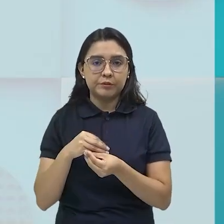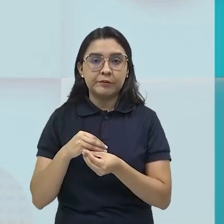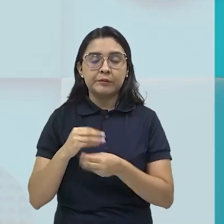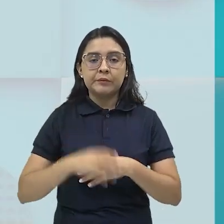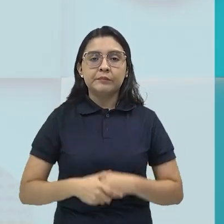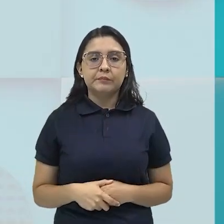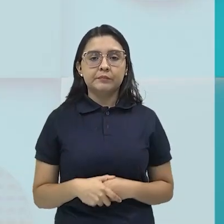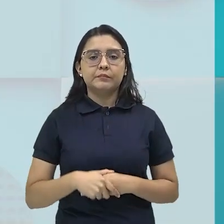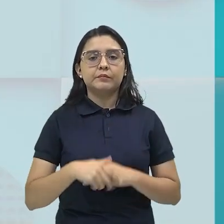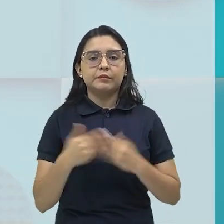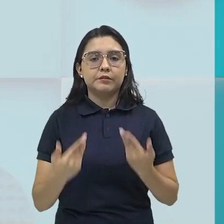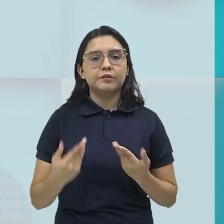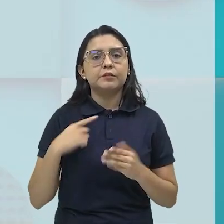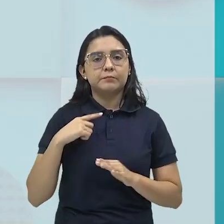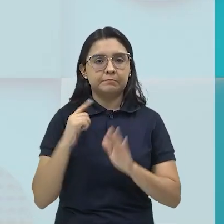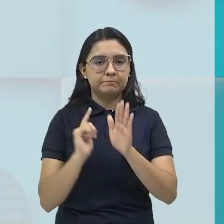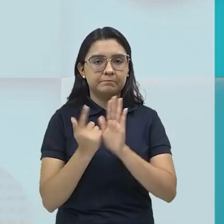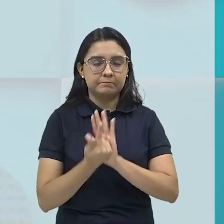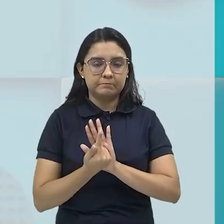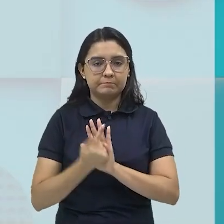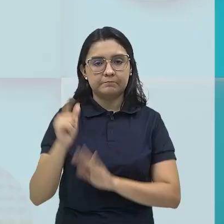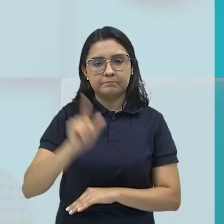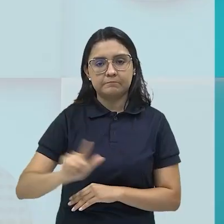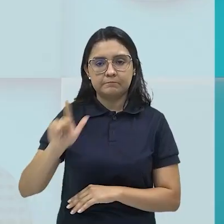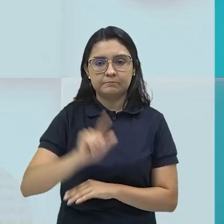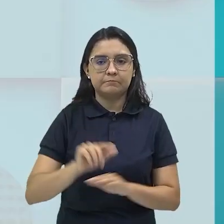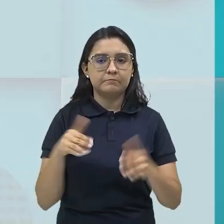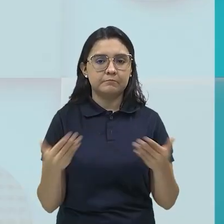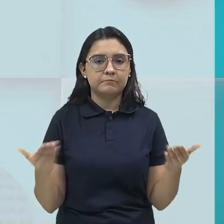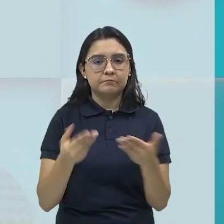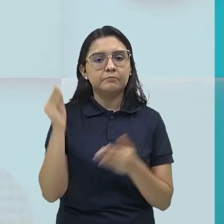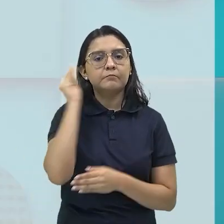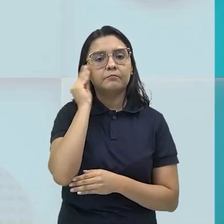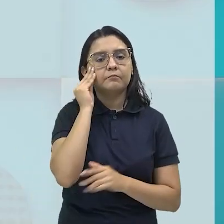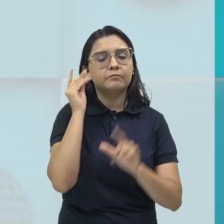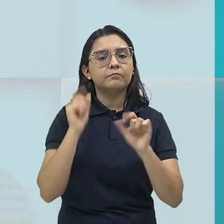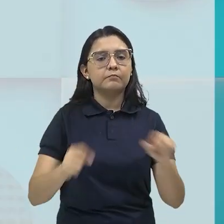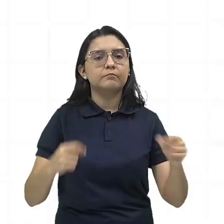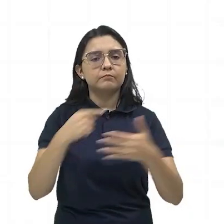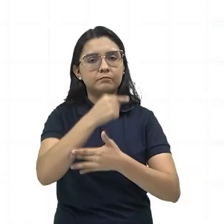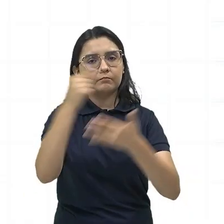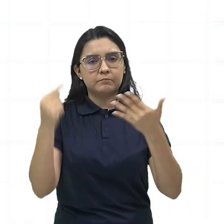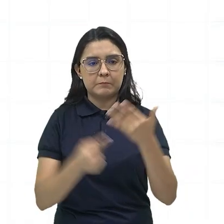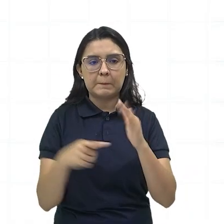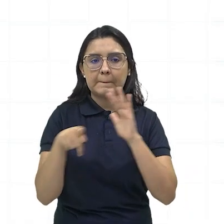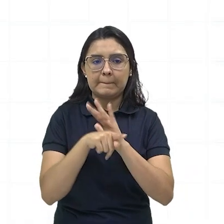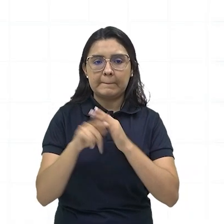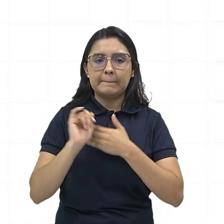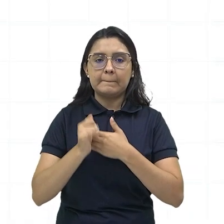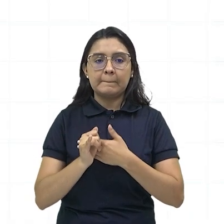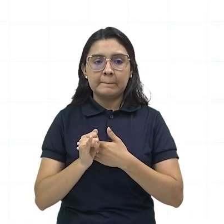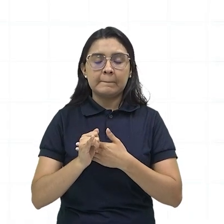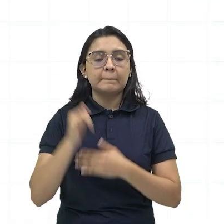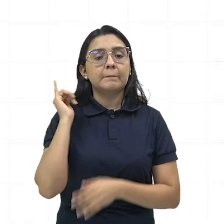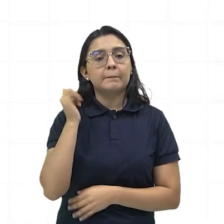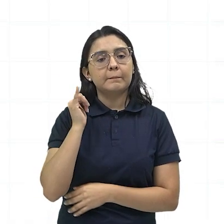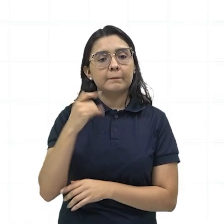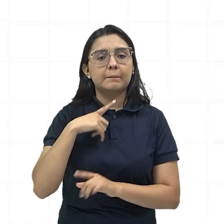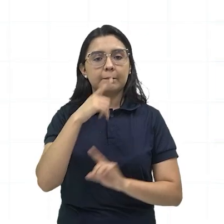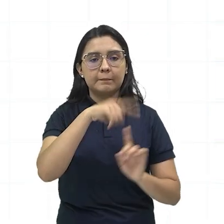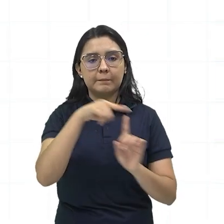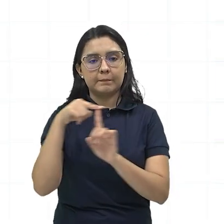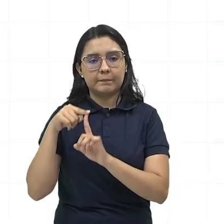sobre esse gênero literário. Então observem comigo agora especificamente sobre a crônica narrativa, que é um estilo de